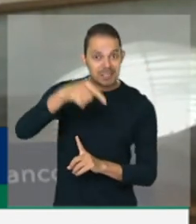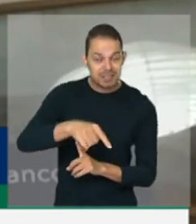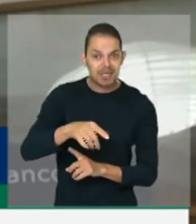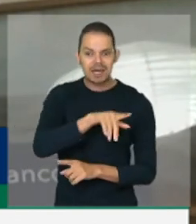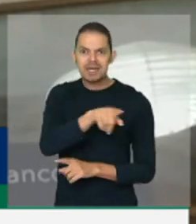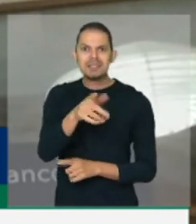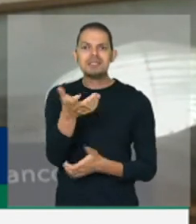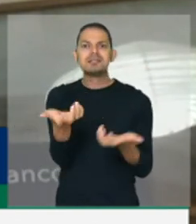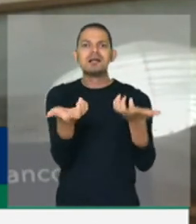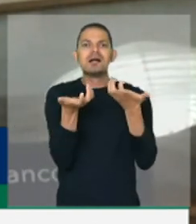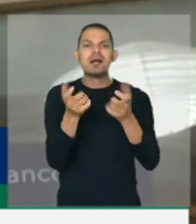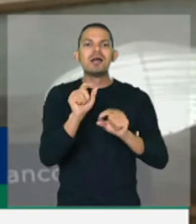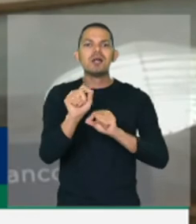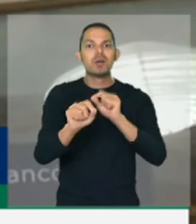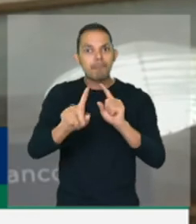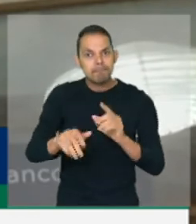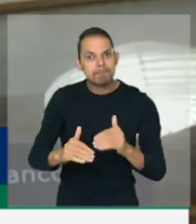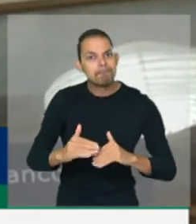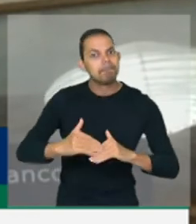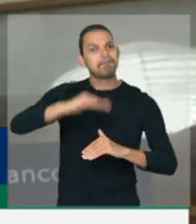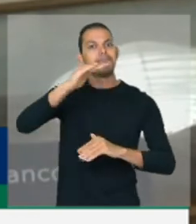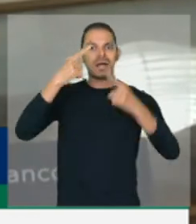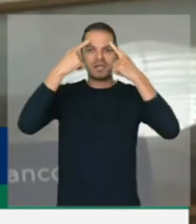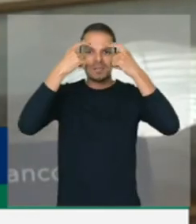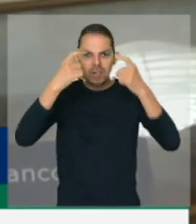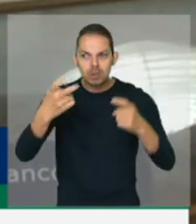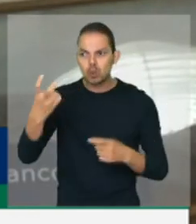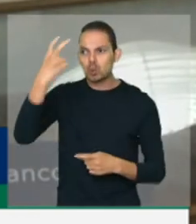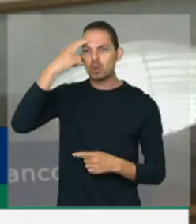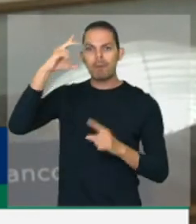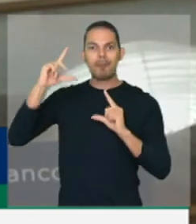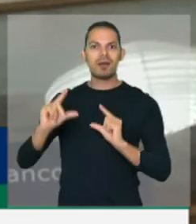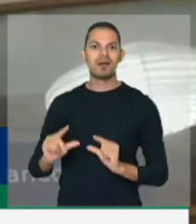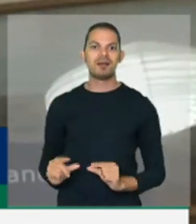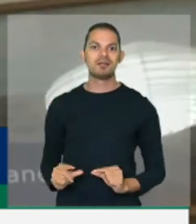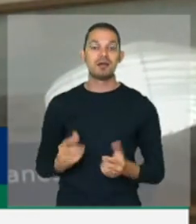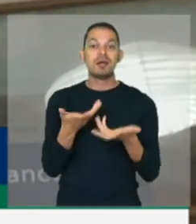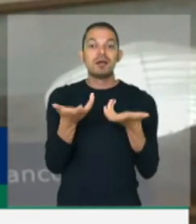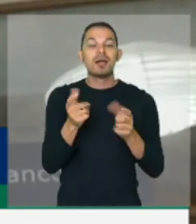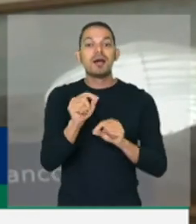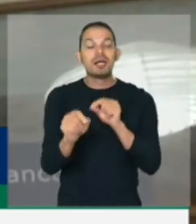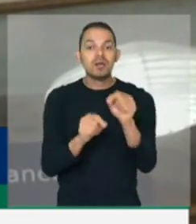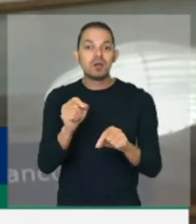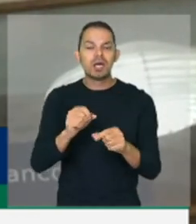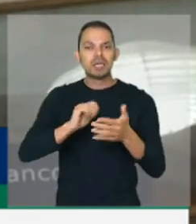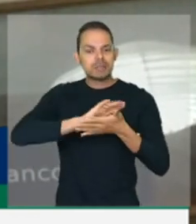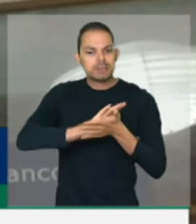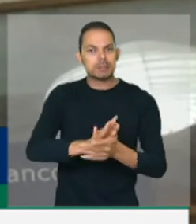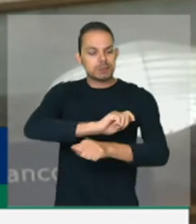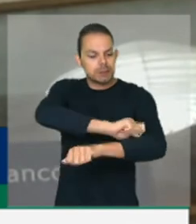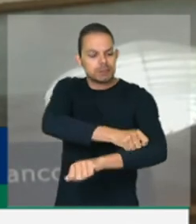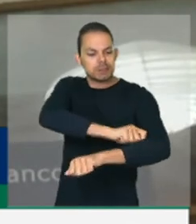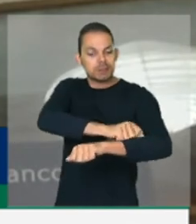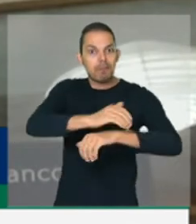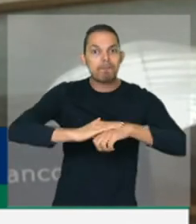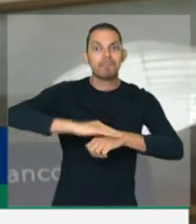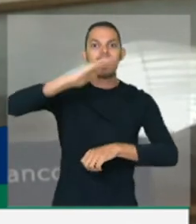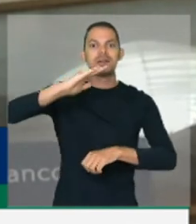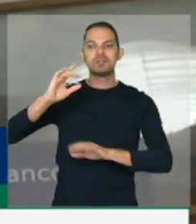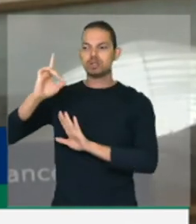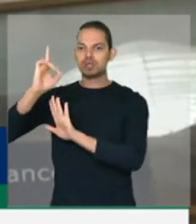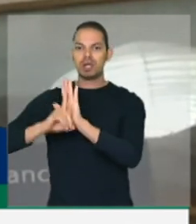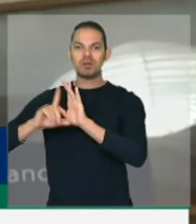querem mais violência e menos cultura, onde eles querem mais tortura e menos